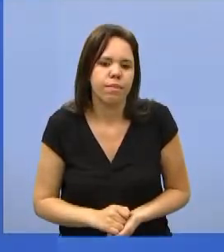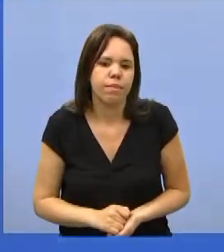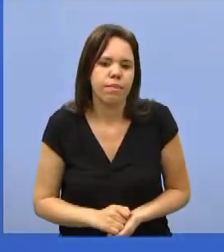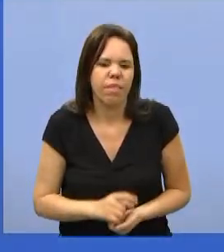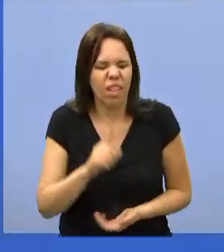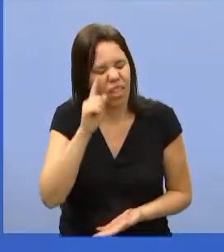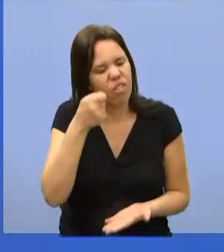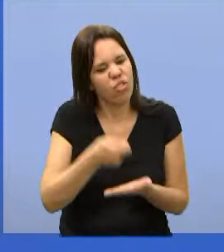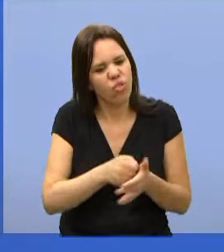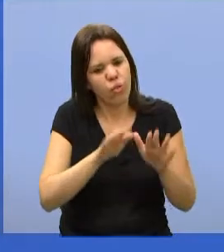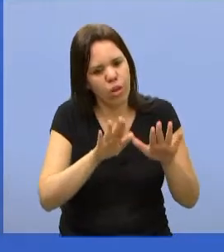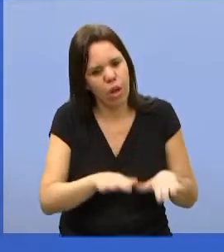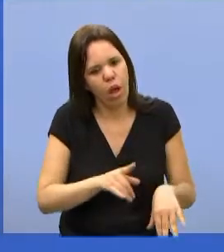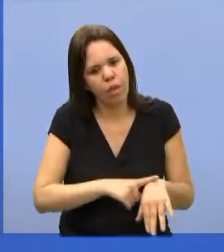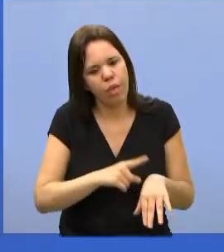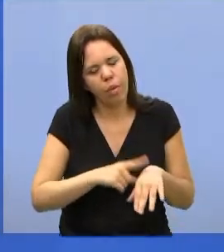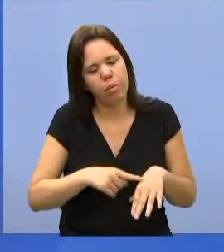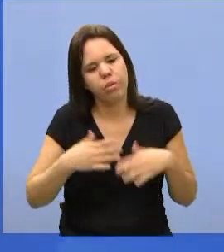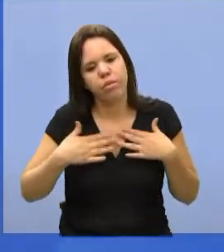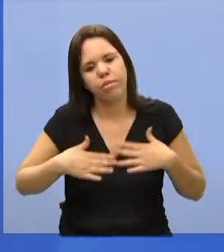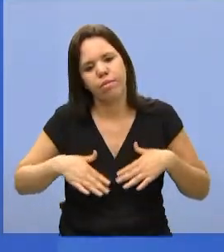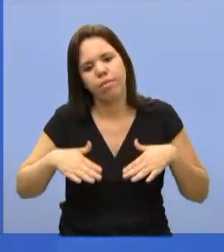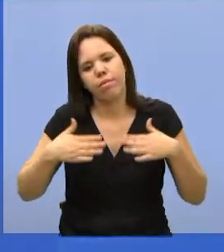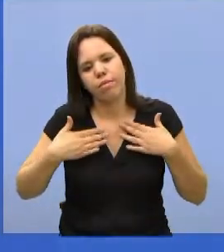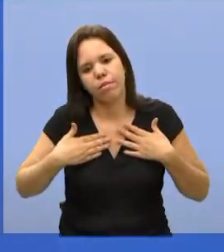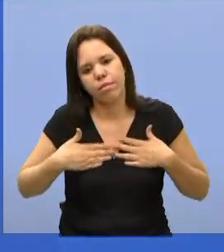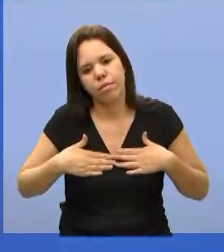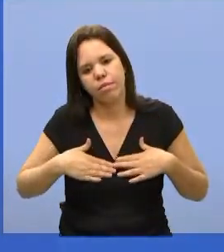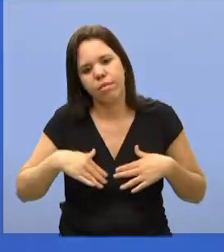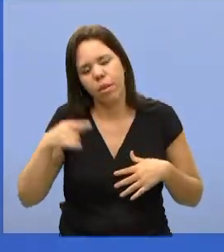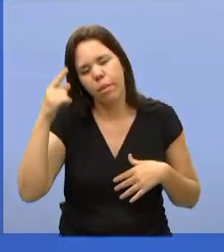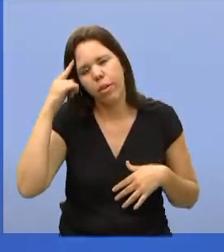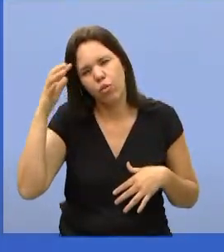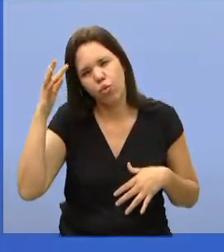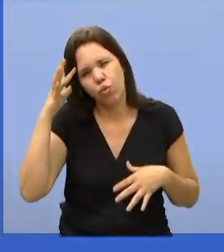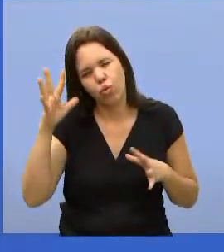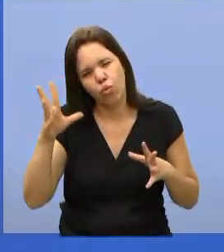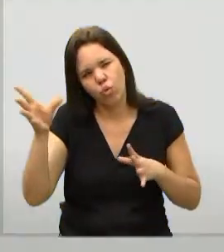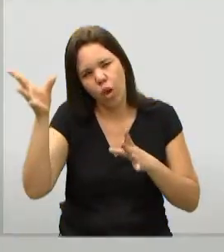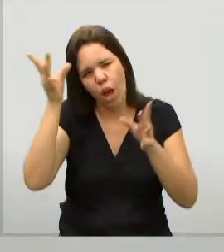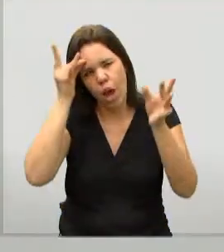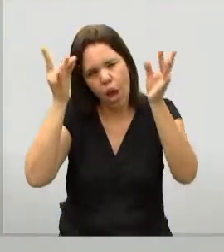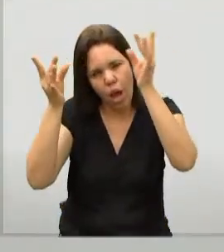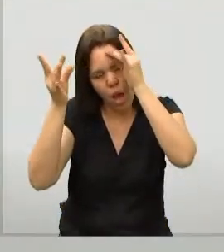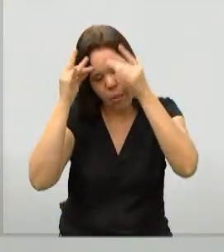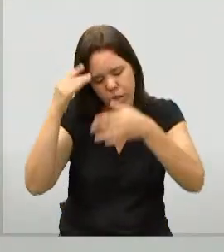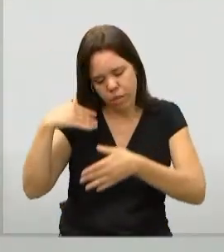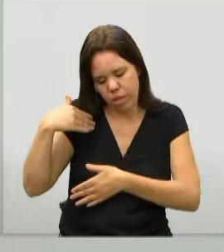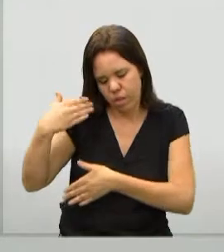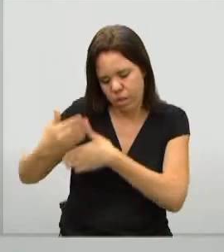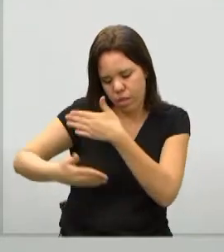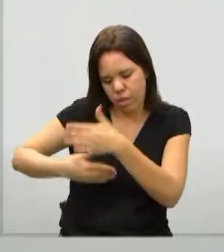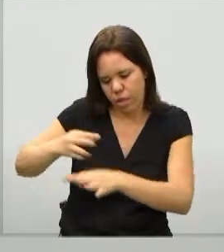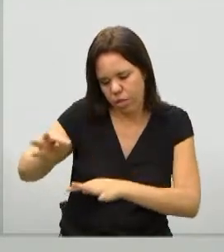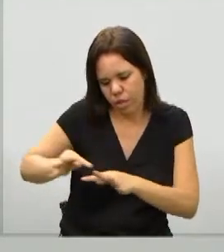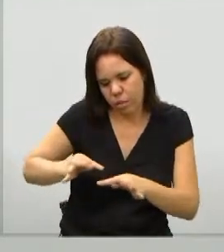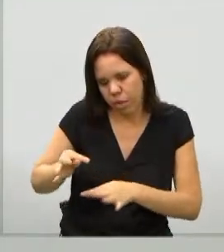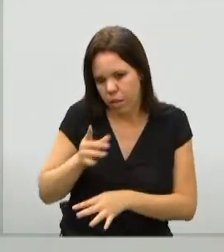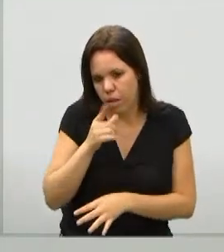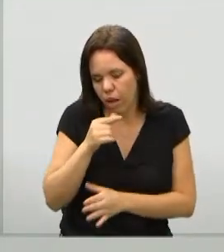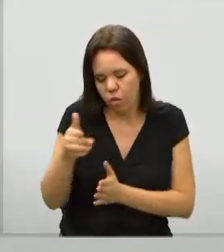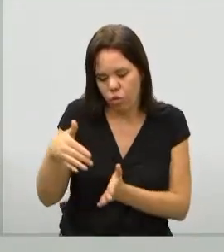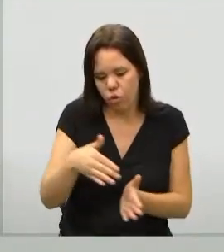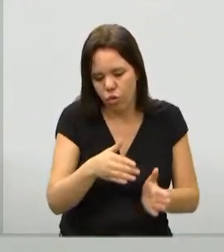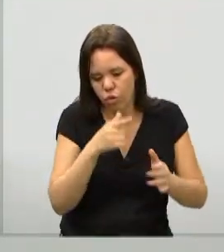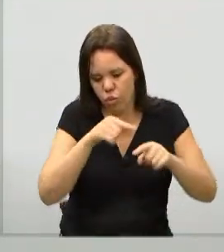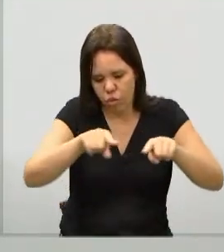Decidiu ficar ali um tempo, descansando. Pensou em tudo o que havia aprendido sobre o ciclo da água. Que a água dos rios,